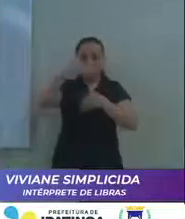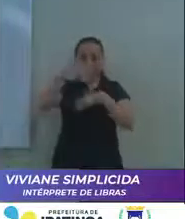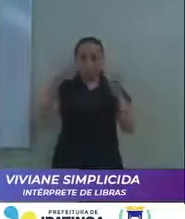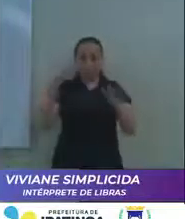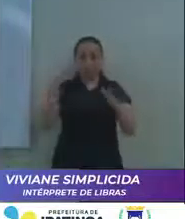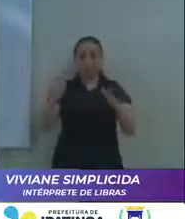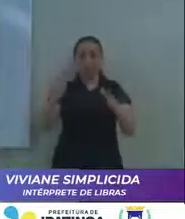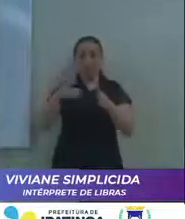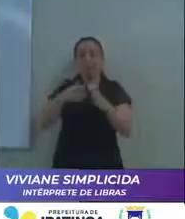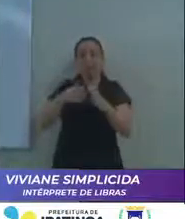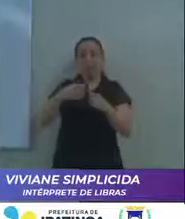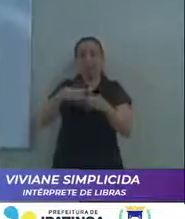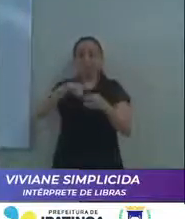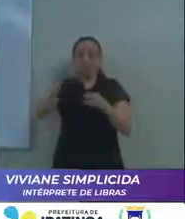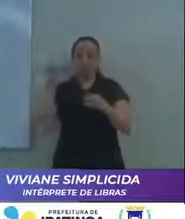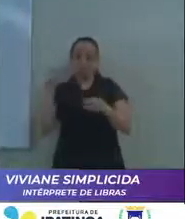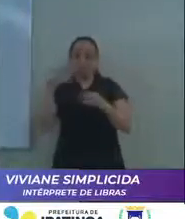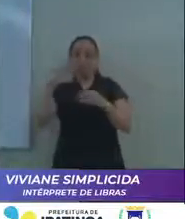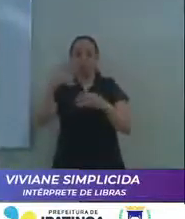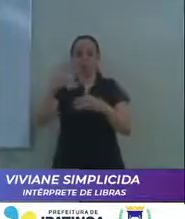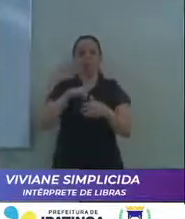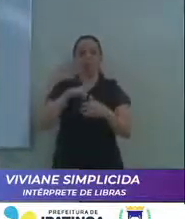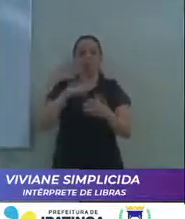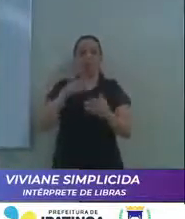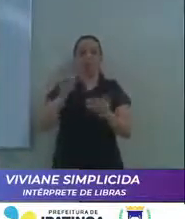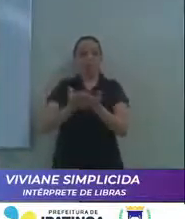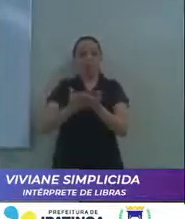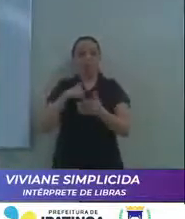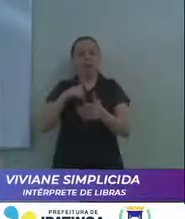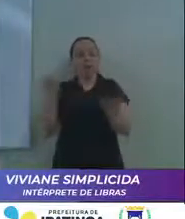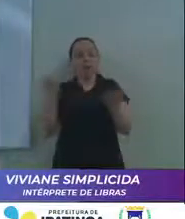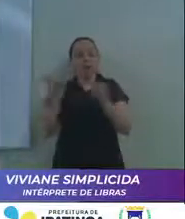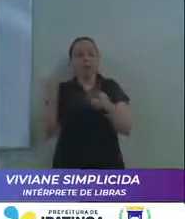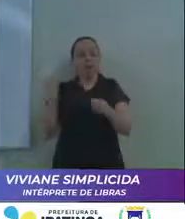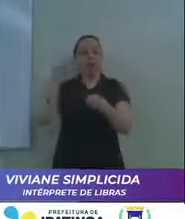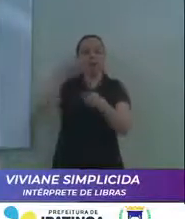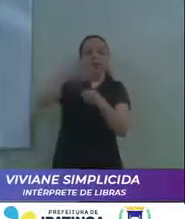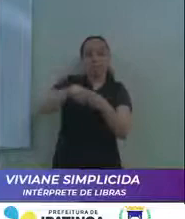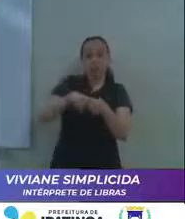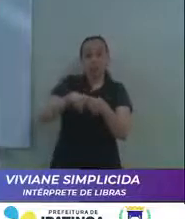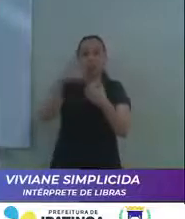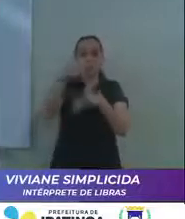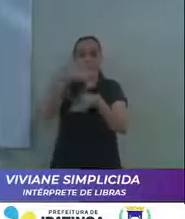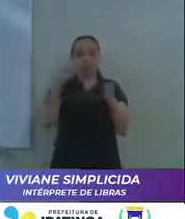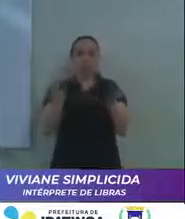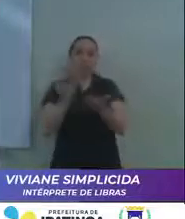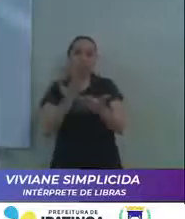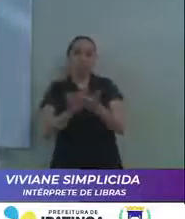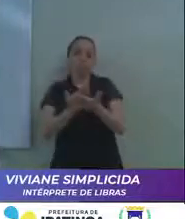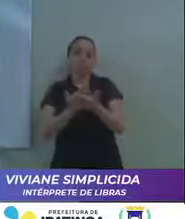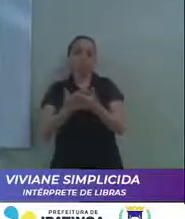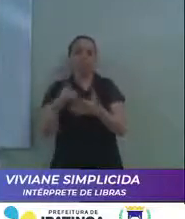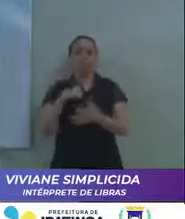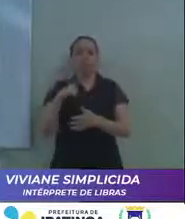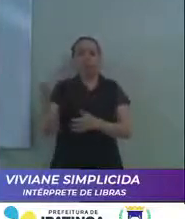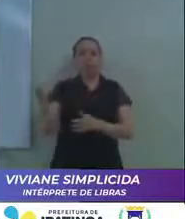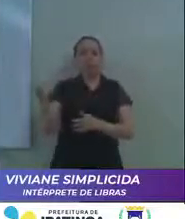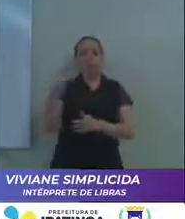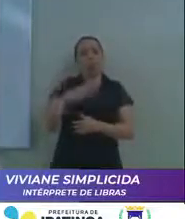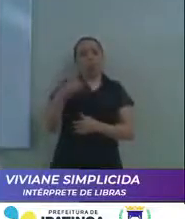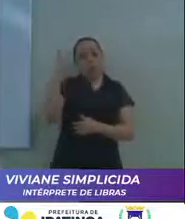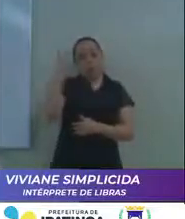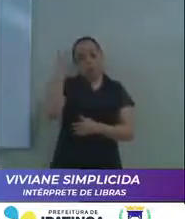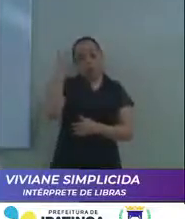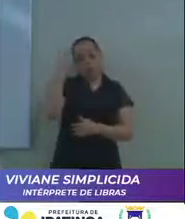né, agora nós vamos retomar de uma forma como novo, normal, né? O,